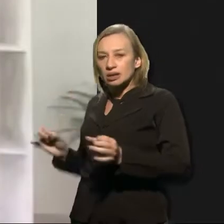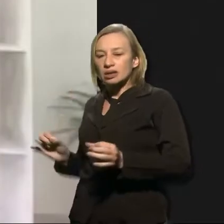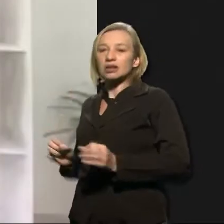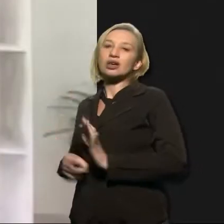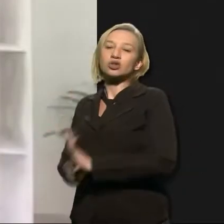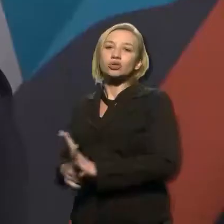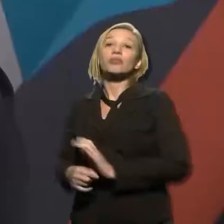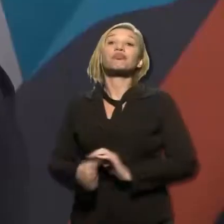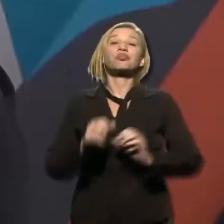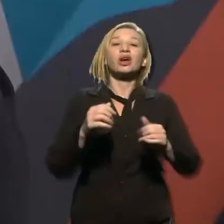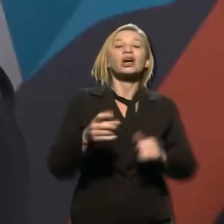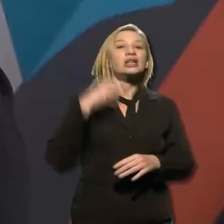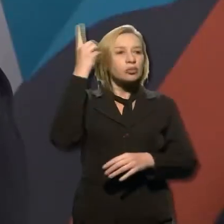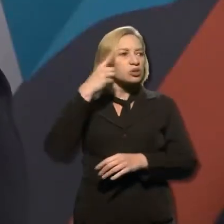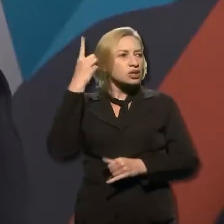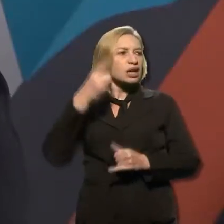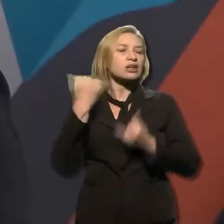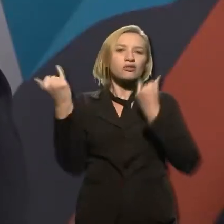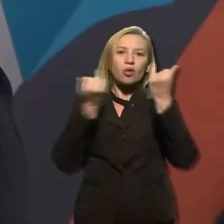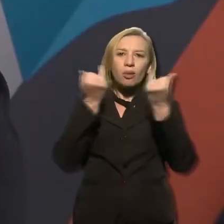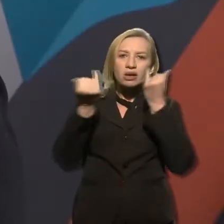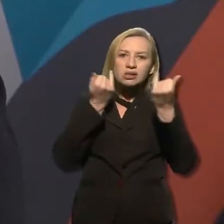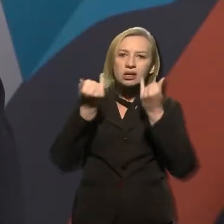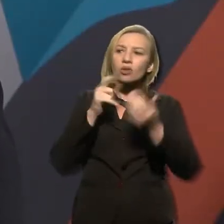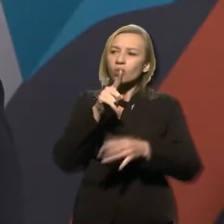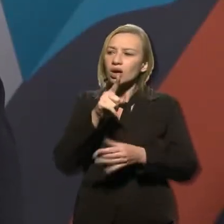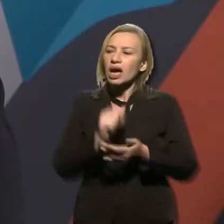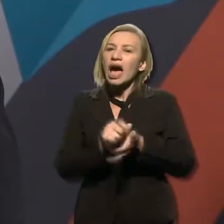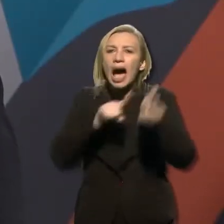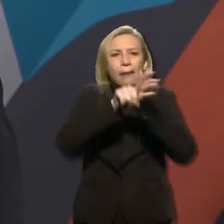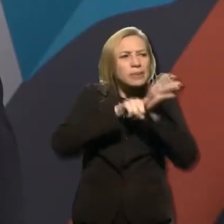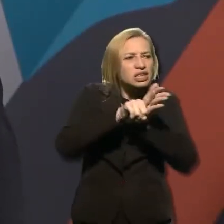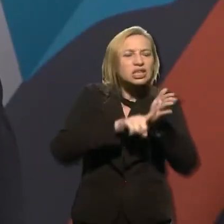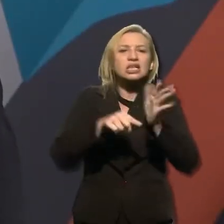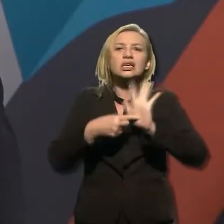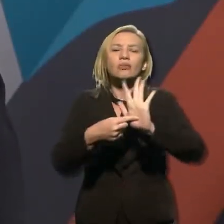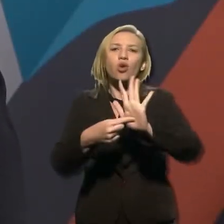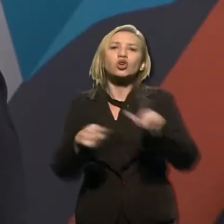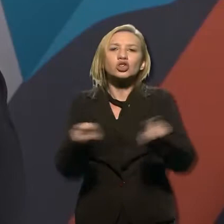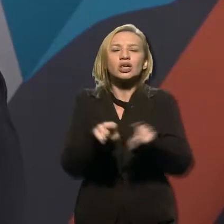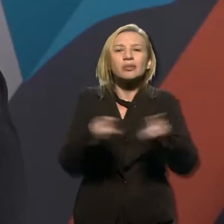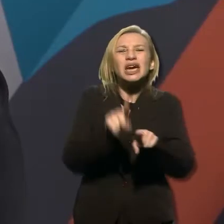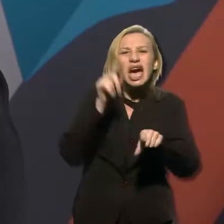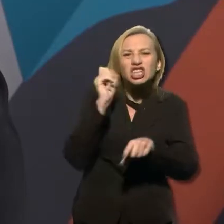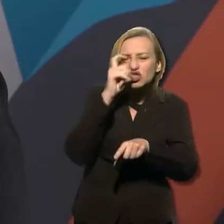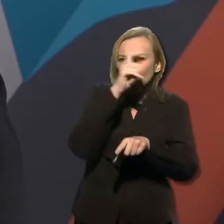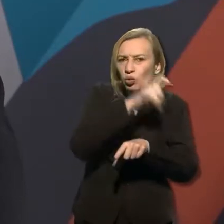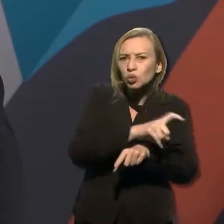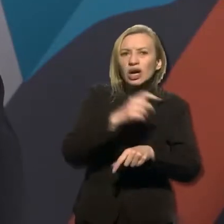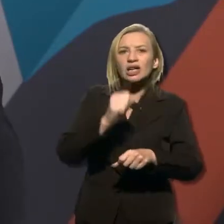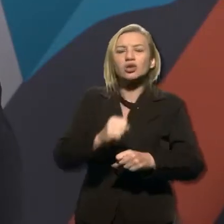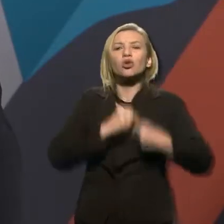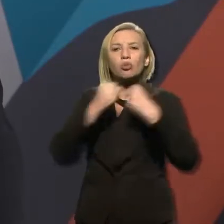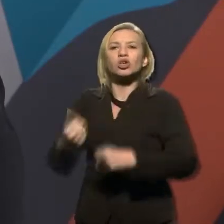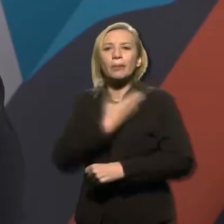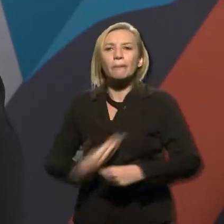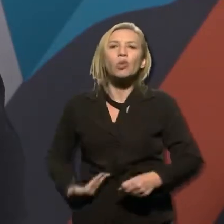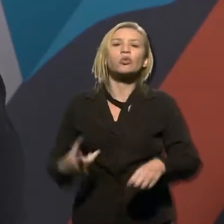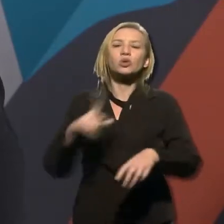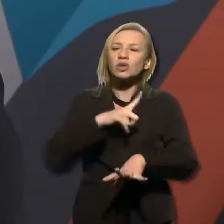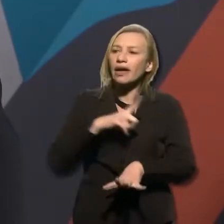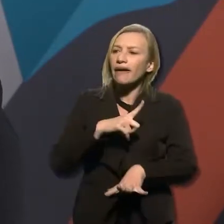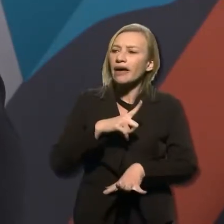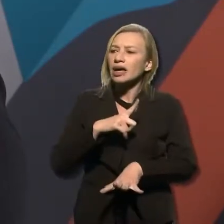mão. Deputada, em relação à informação que a senhora tocou, essa pesquisa mostra para a gente também um pouco da dificuldade que o